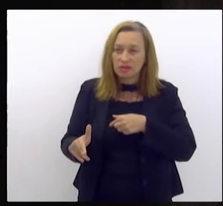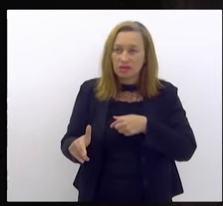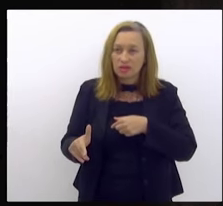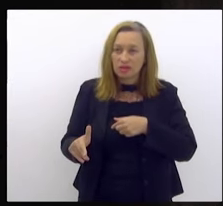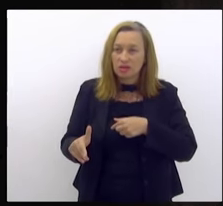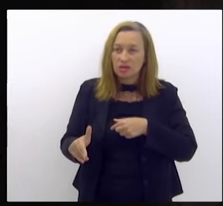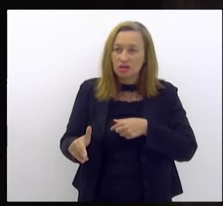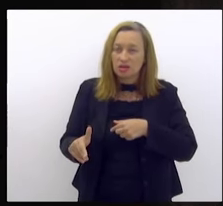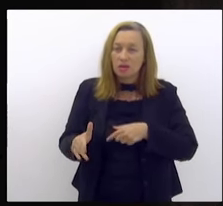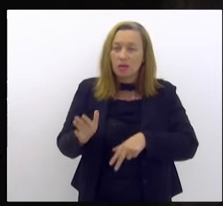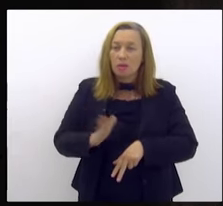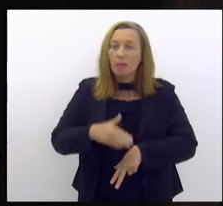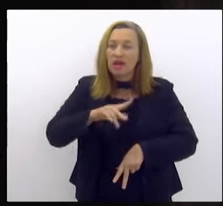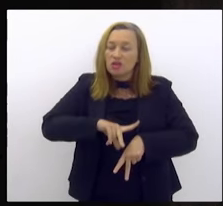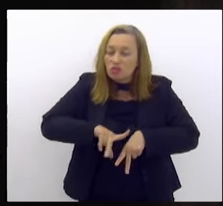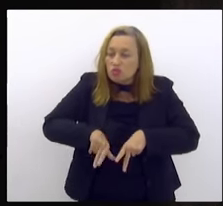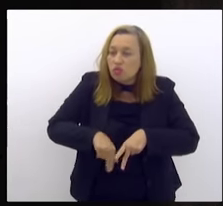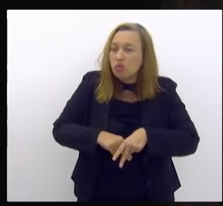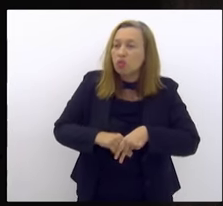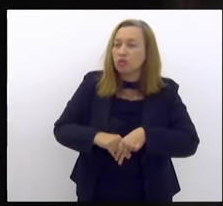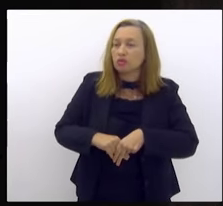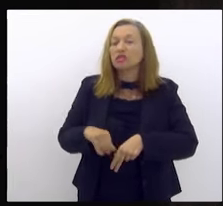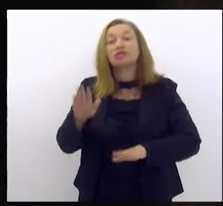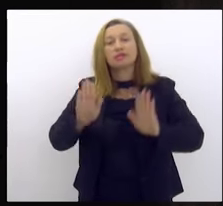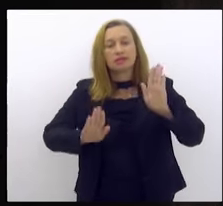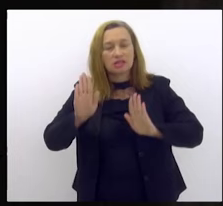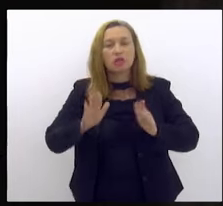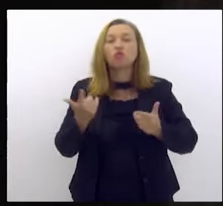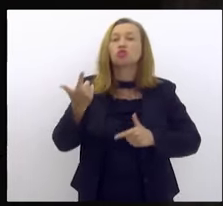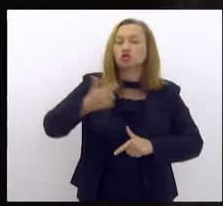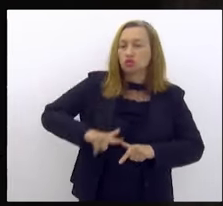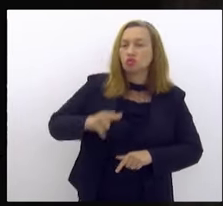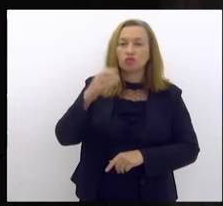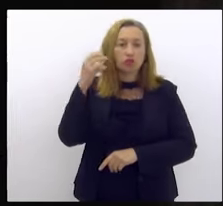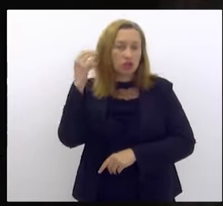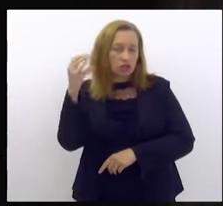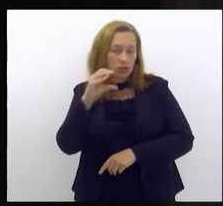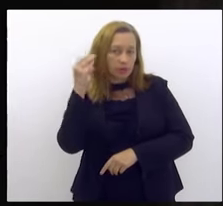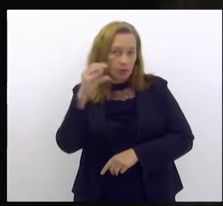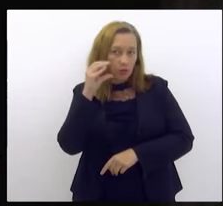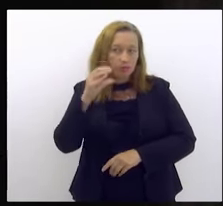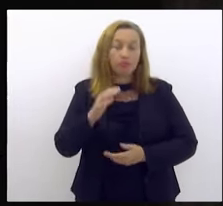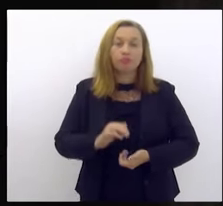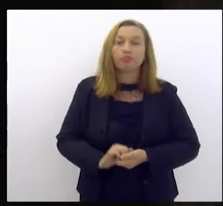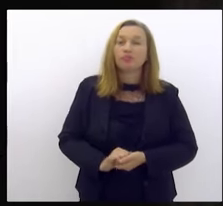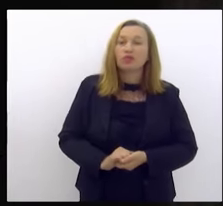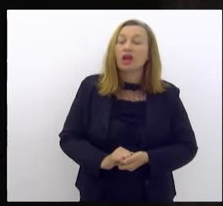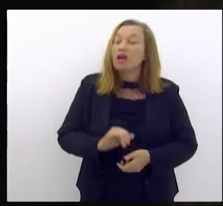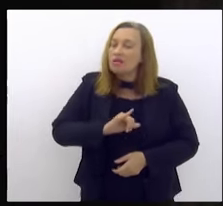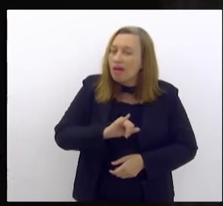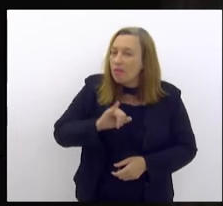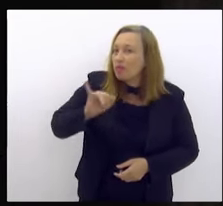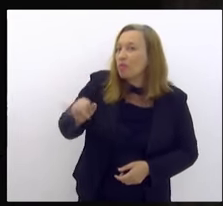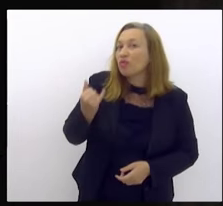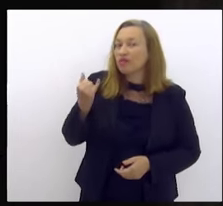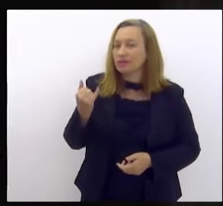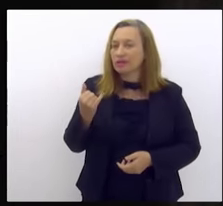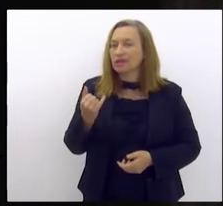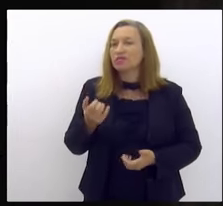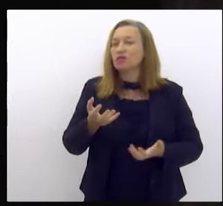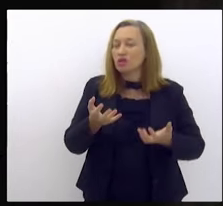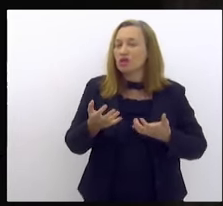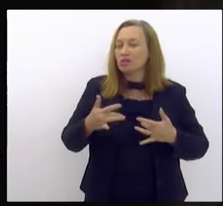mais uma fraude de licitação, dessa vez em Niterói. E aí, aproveitando o ensejo, eu quero